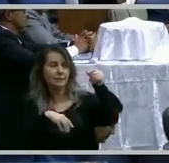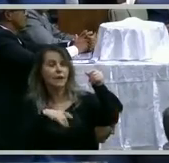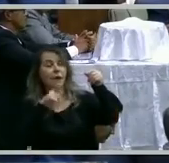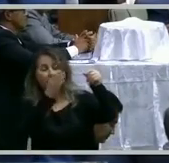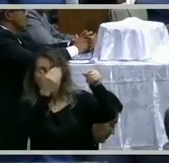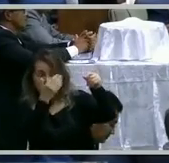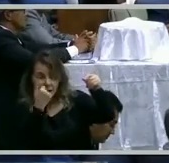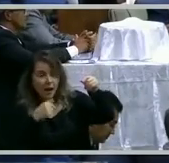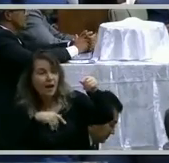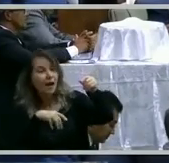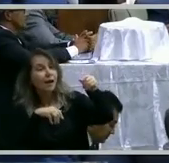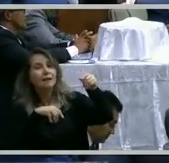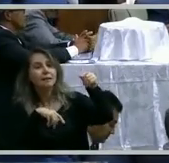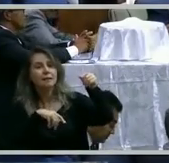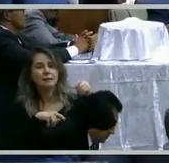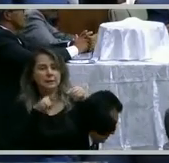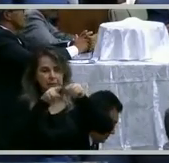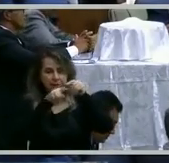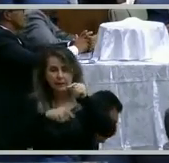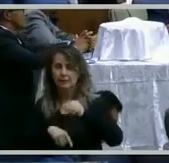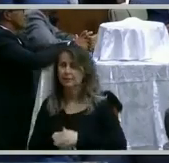Sim, senhor.